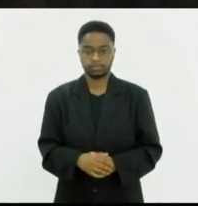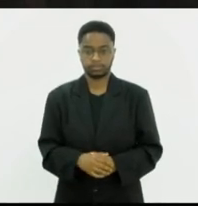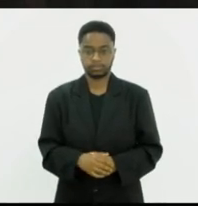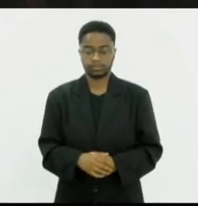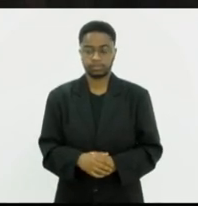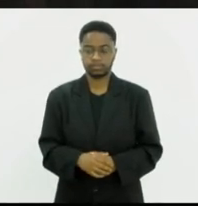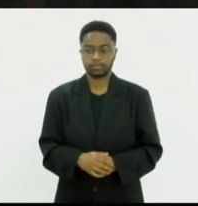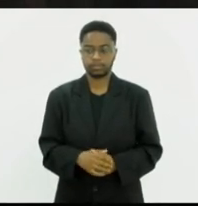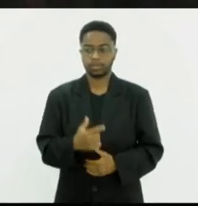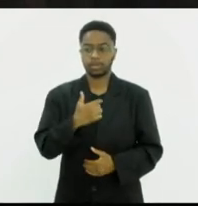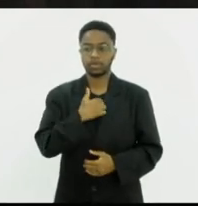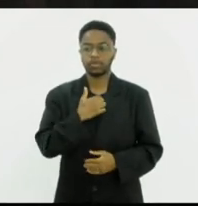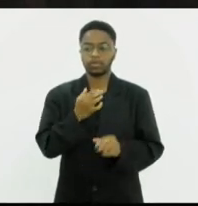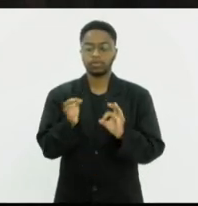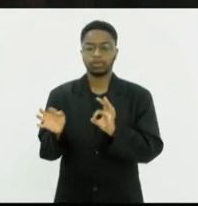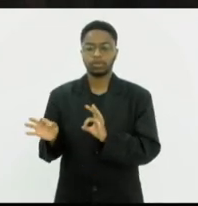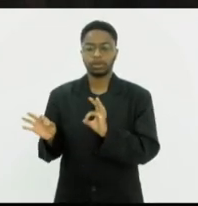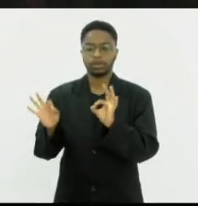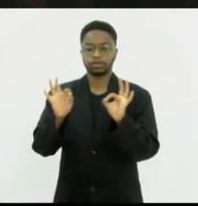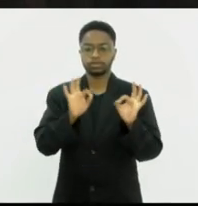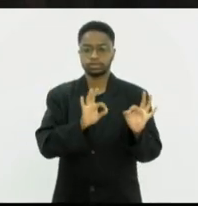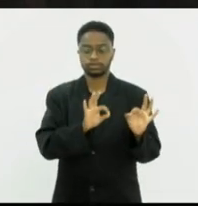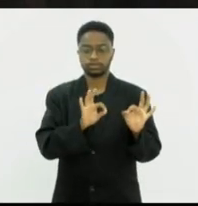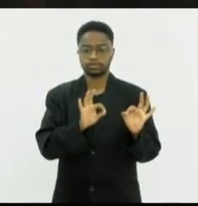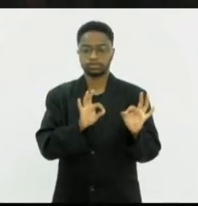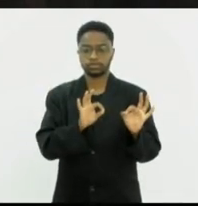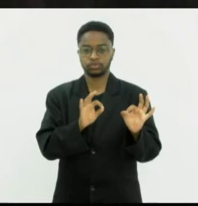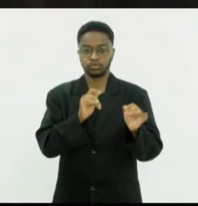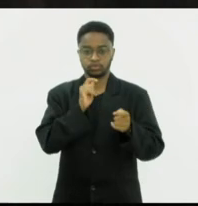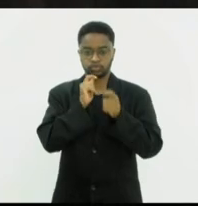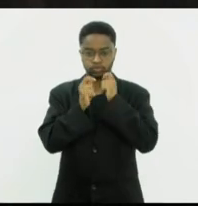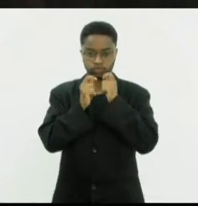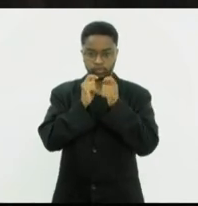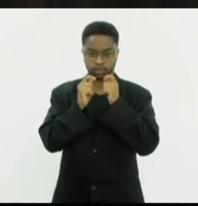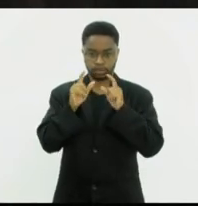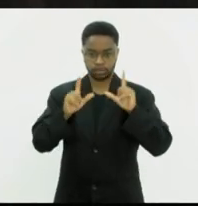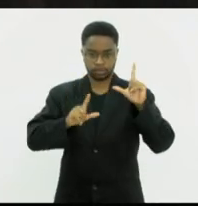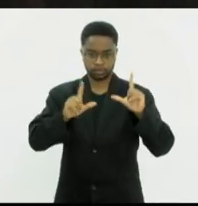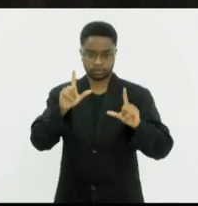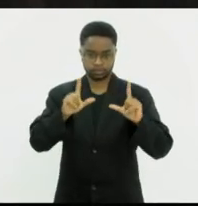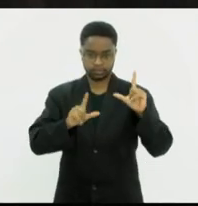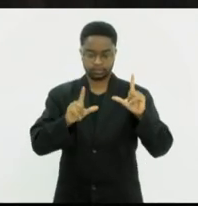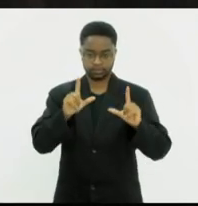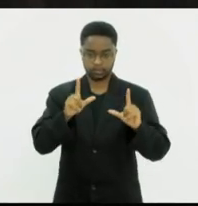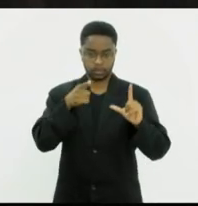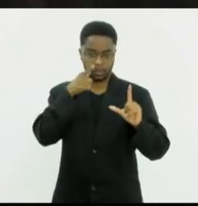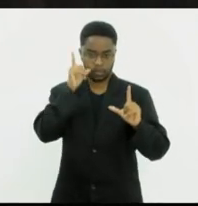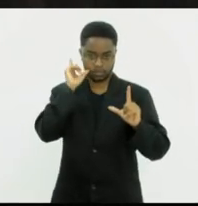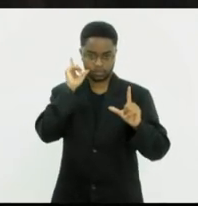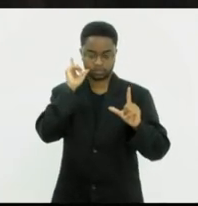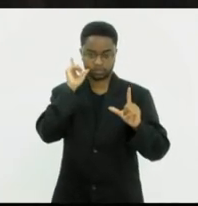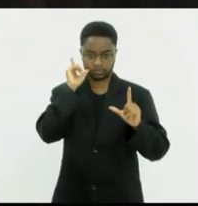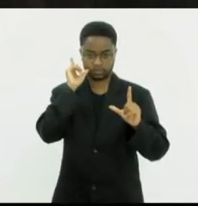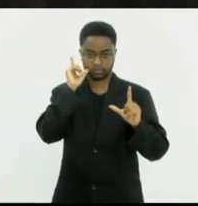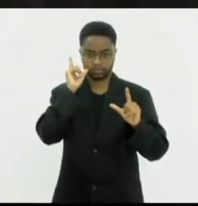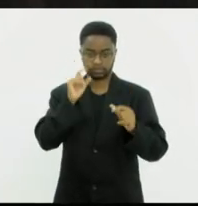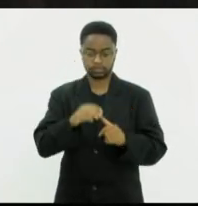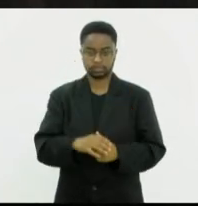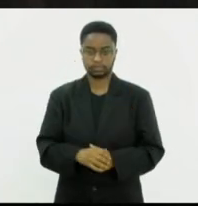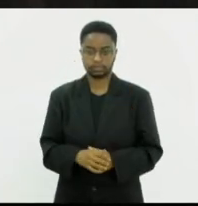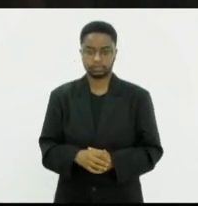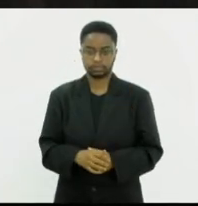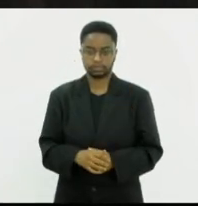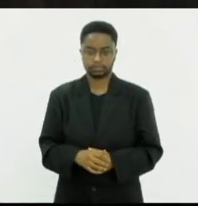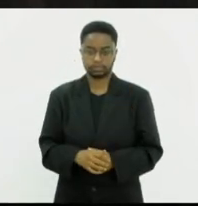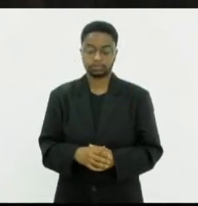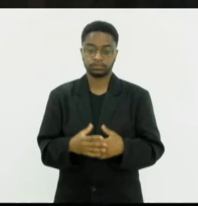eu assistindo um jornal televisivo ontem à noite, eu